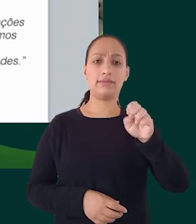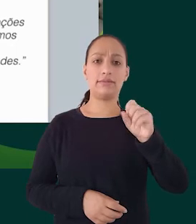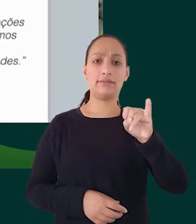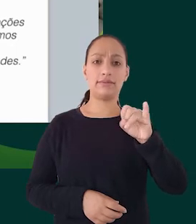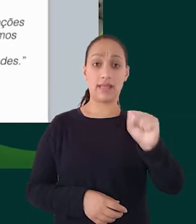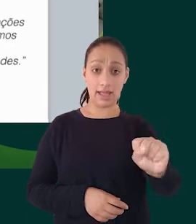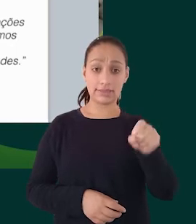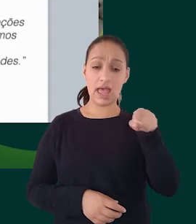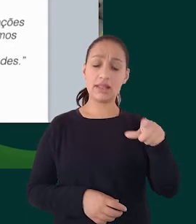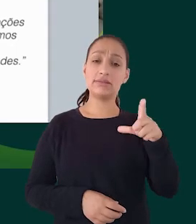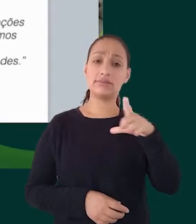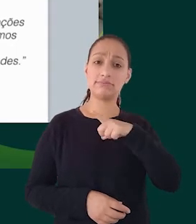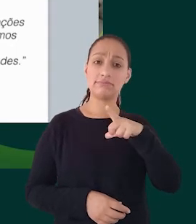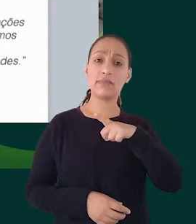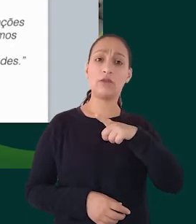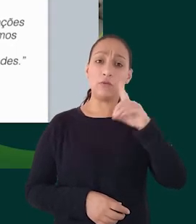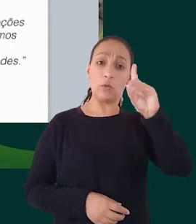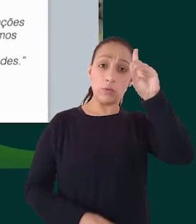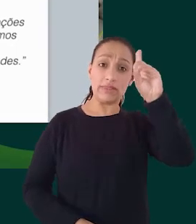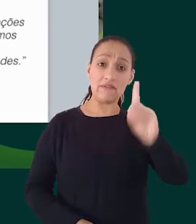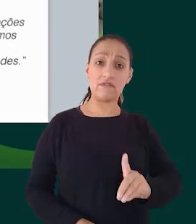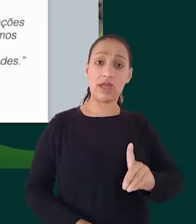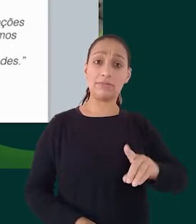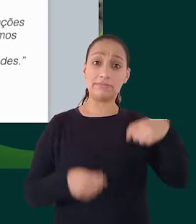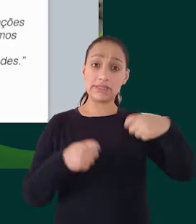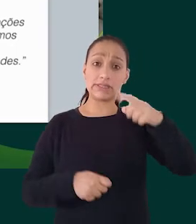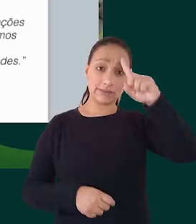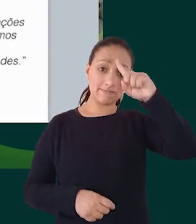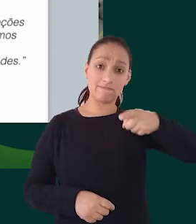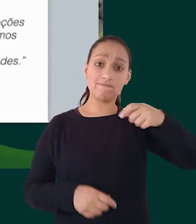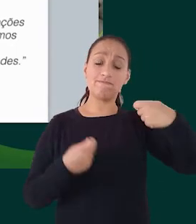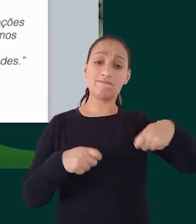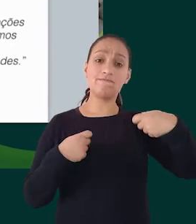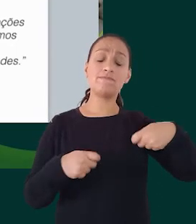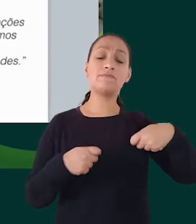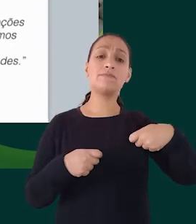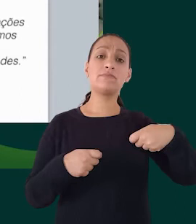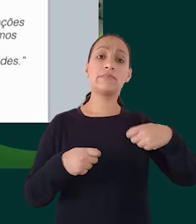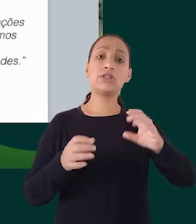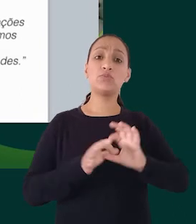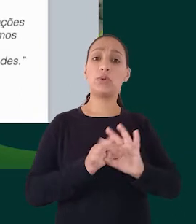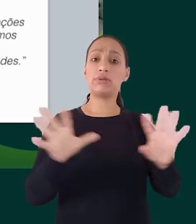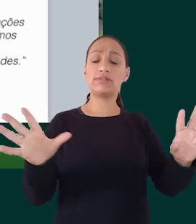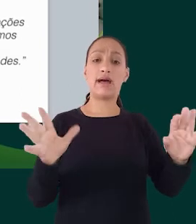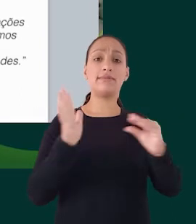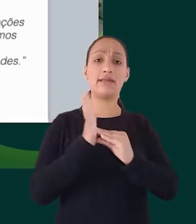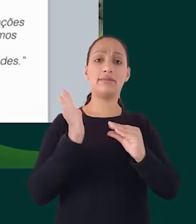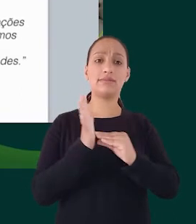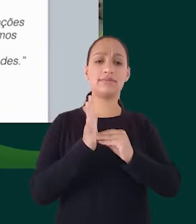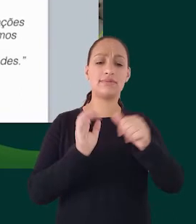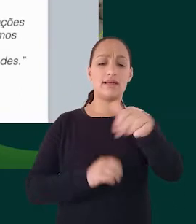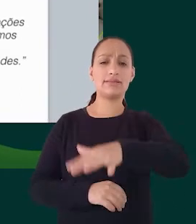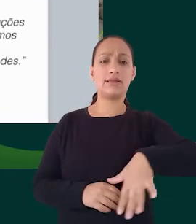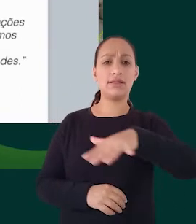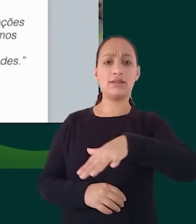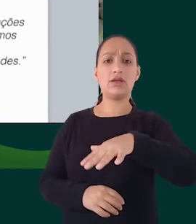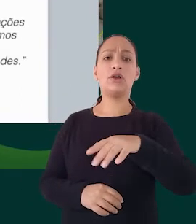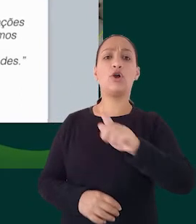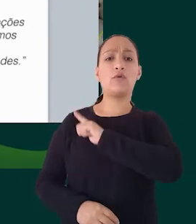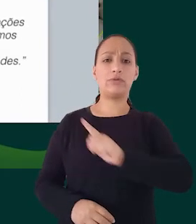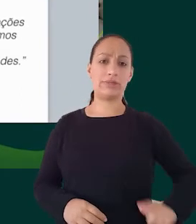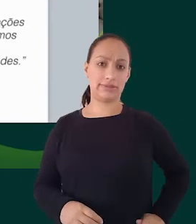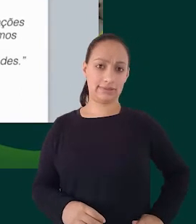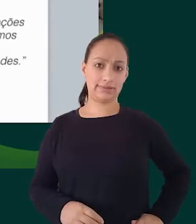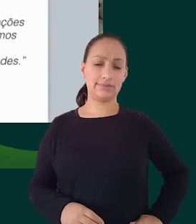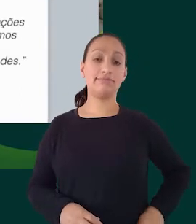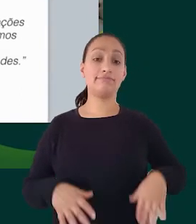de maneira clara os dados de diversos setores das áreas governamentais. E com isso, com